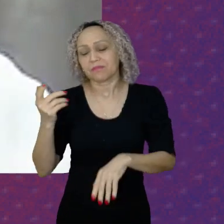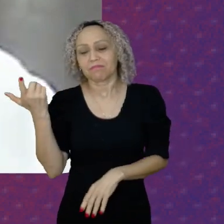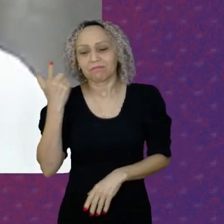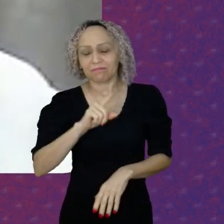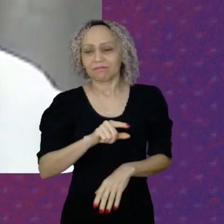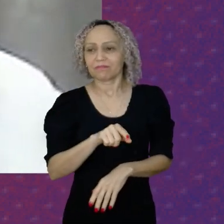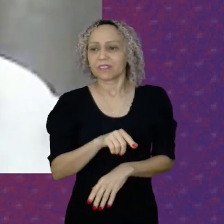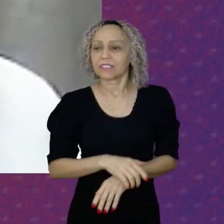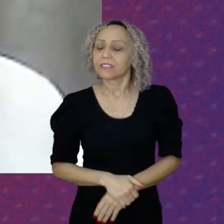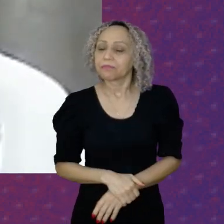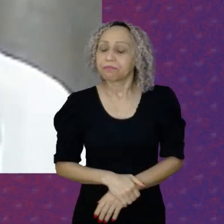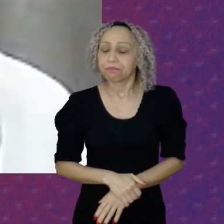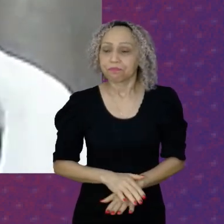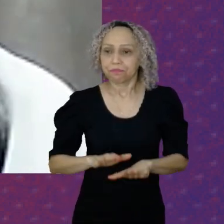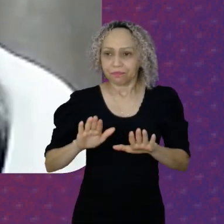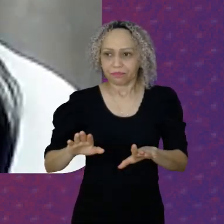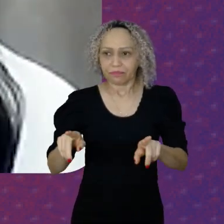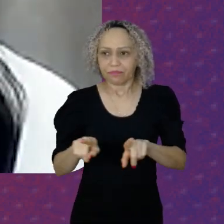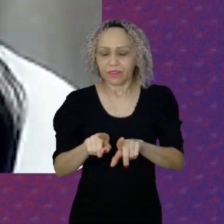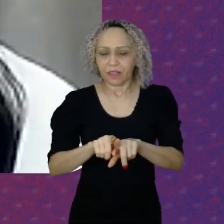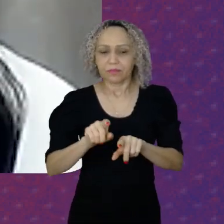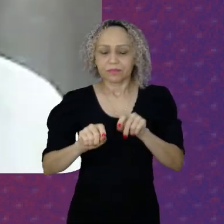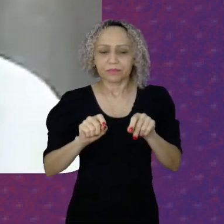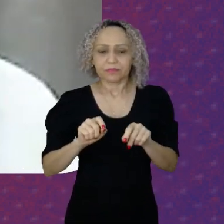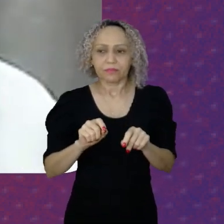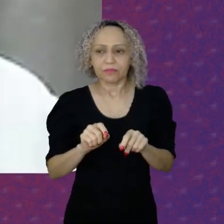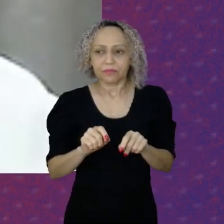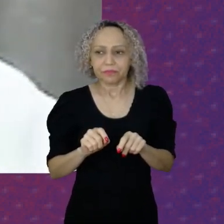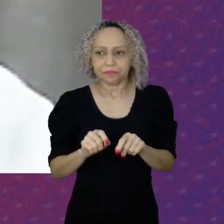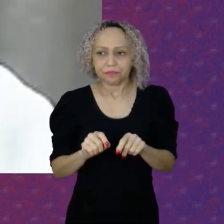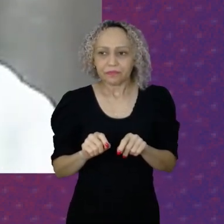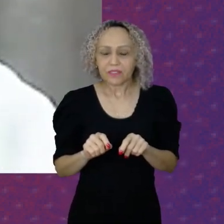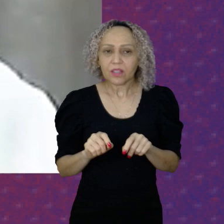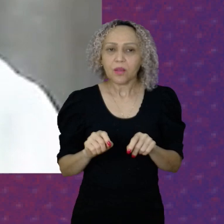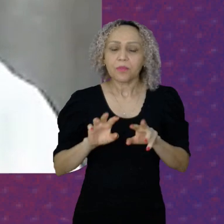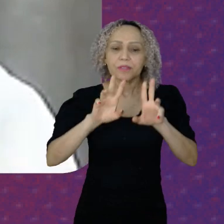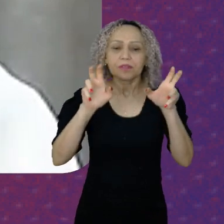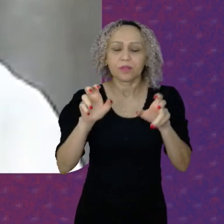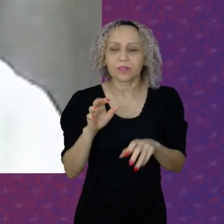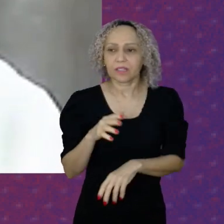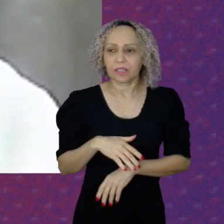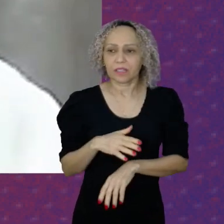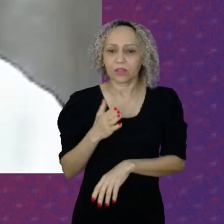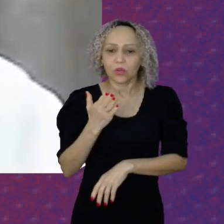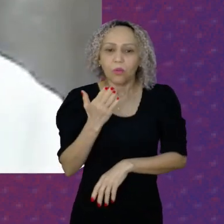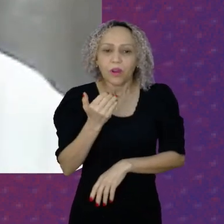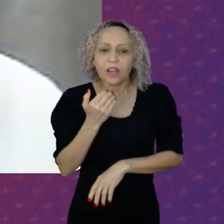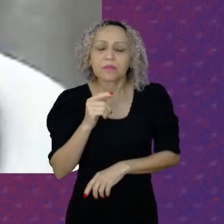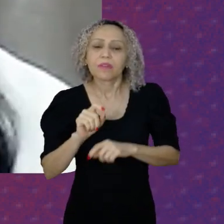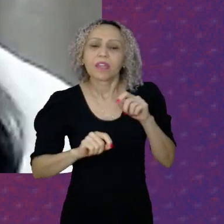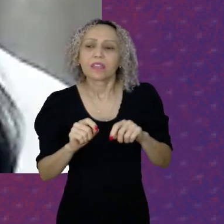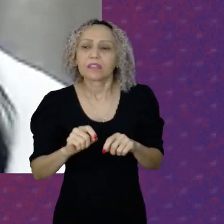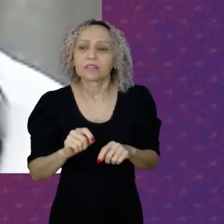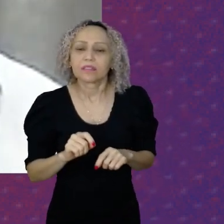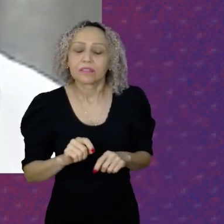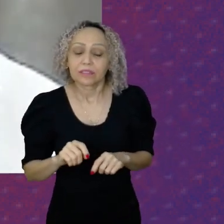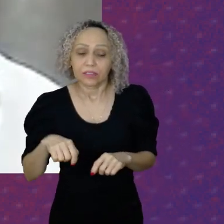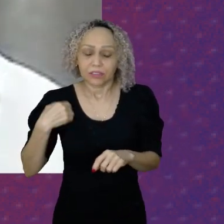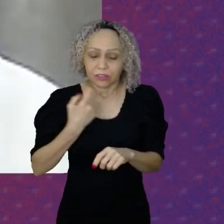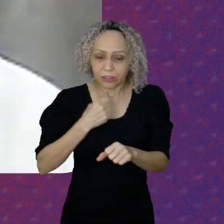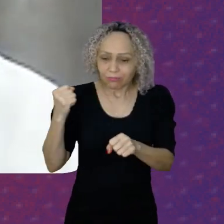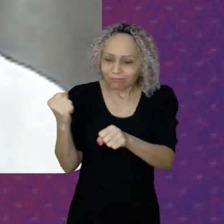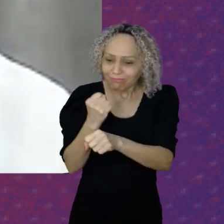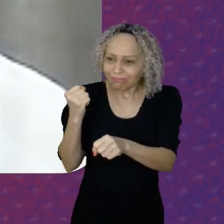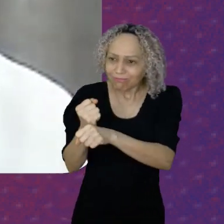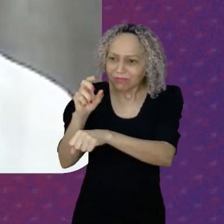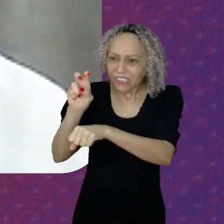só alimentar, é importante, ninguém vive sem alimento, mas é preciso educar. E, além disso, foram construídas muitas creches e